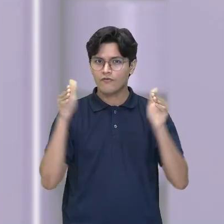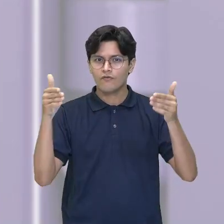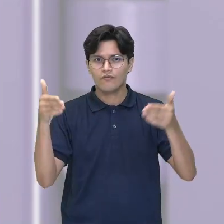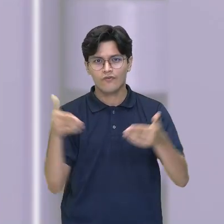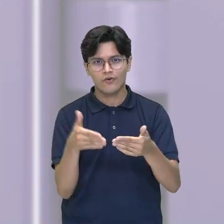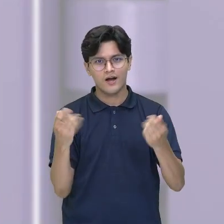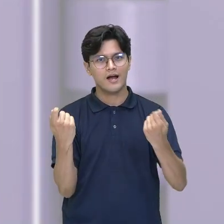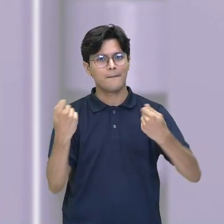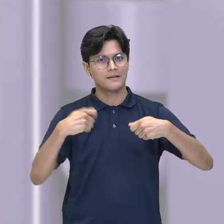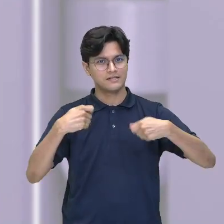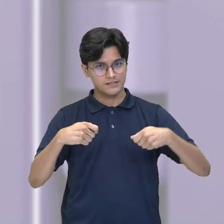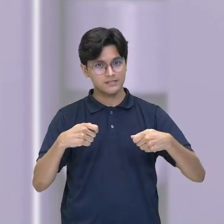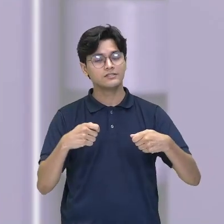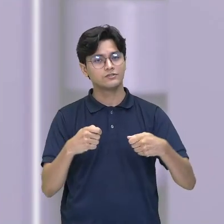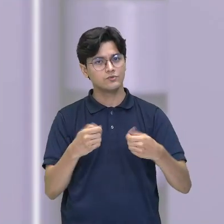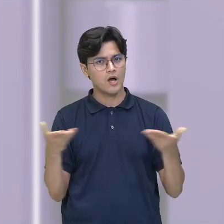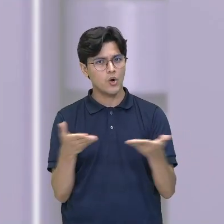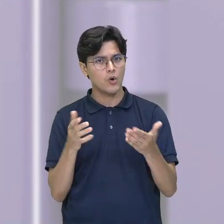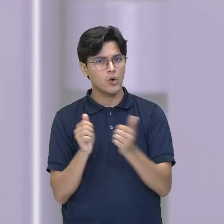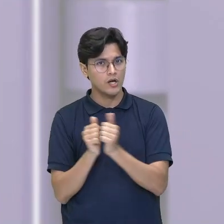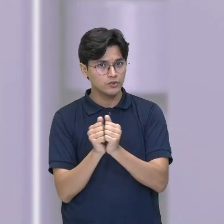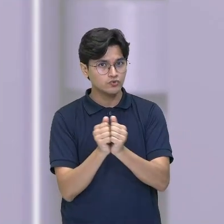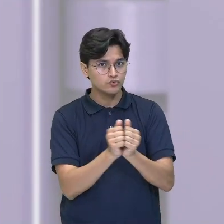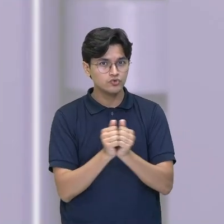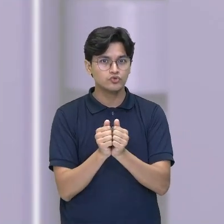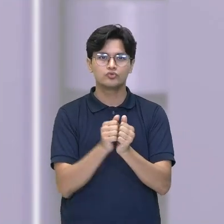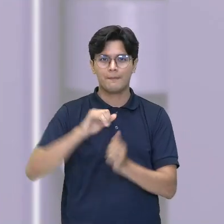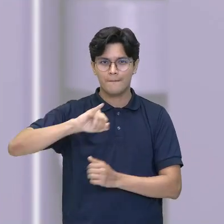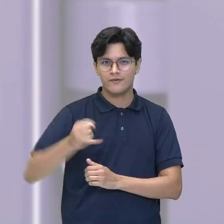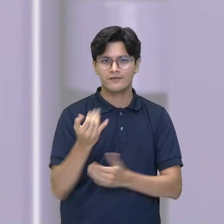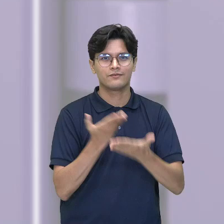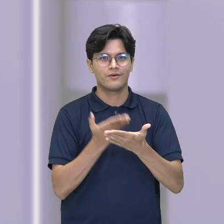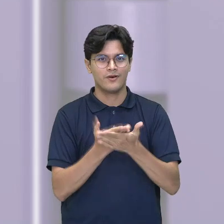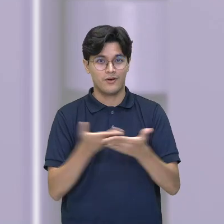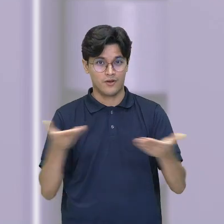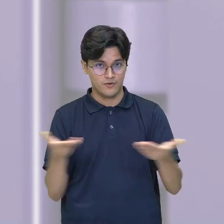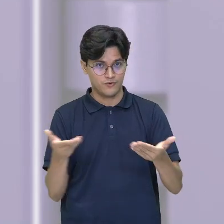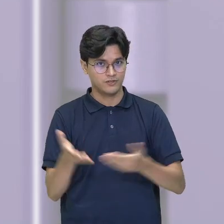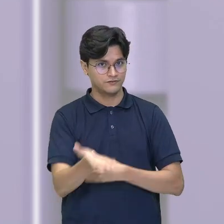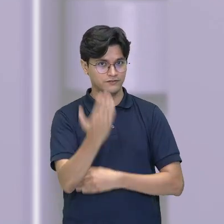para juntos e juntas bem aproveitarmos essa aula de hoje. Vamos que vamos!